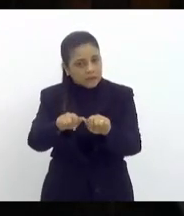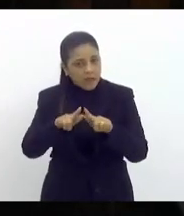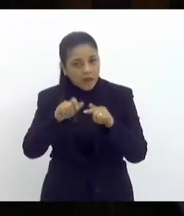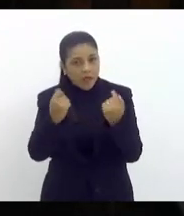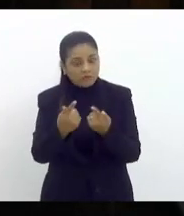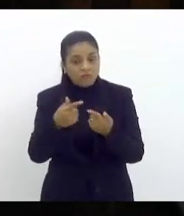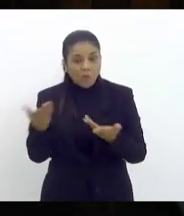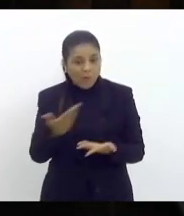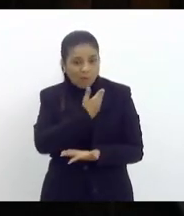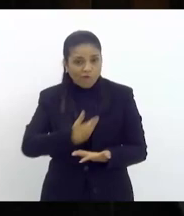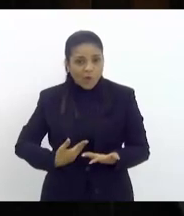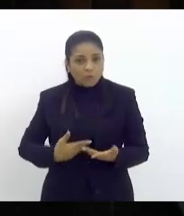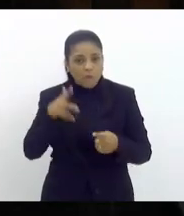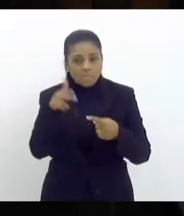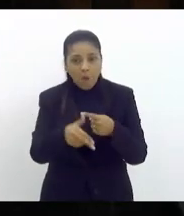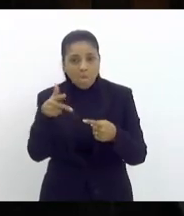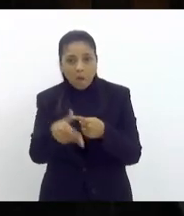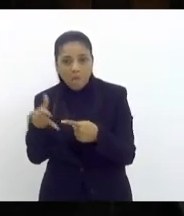desmontar tudo isso